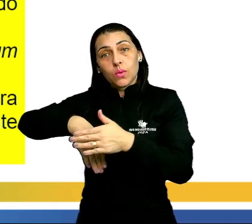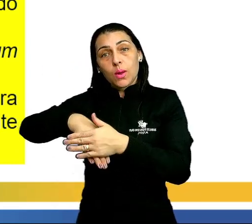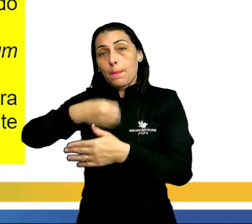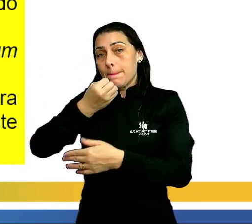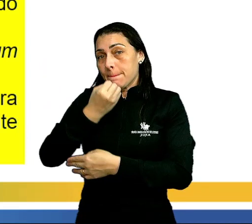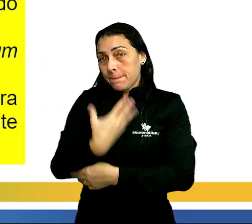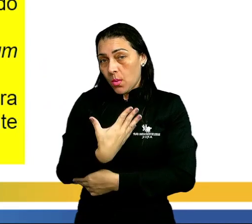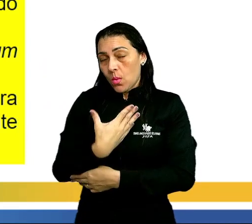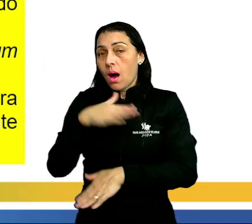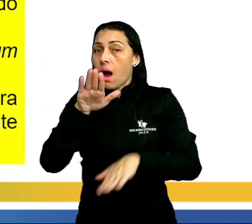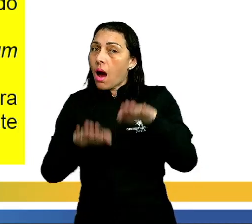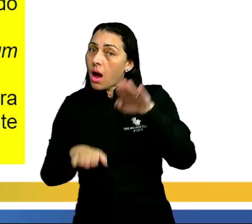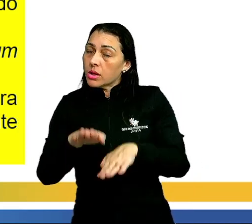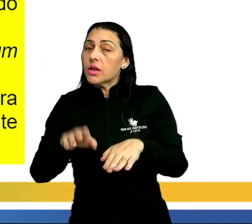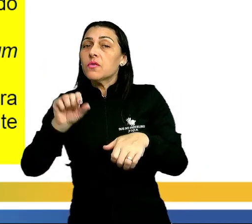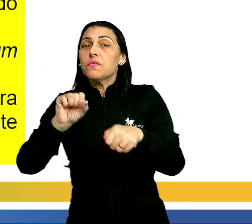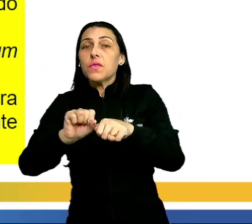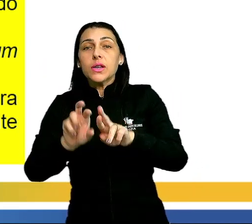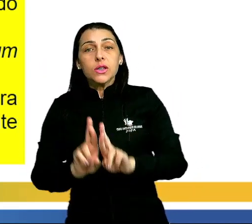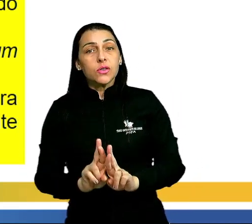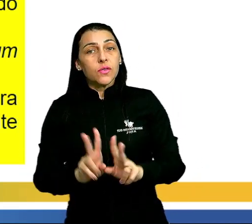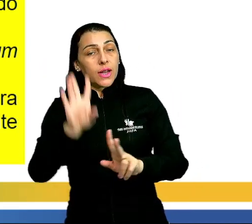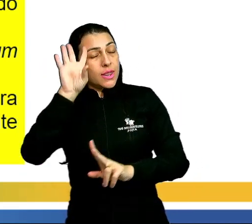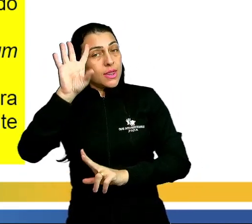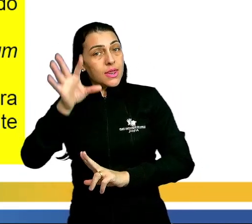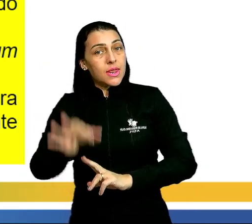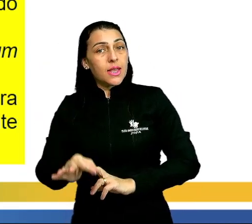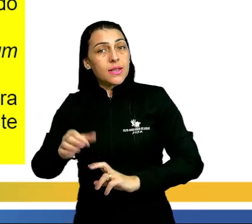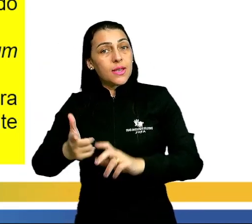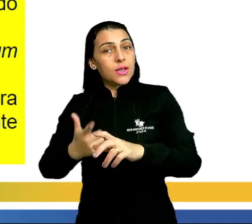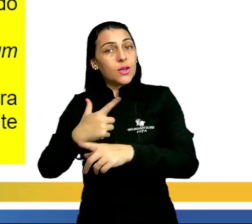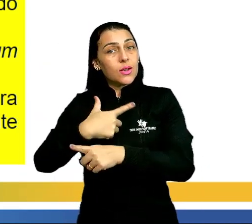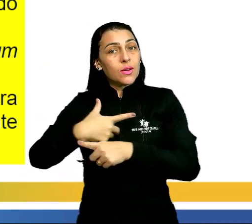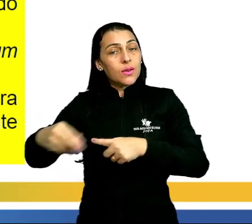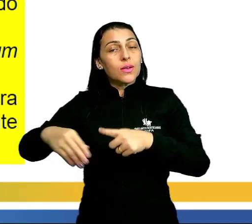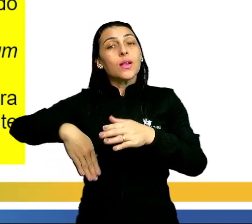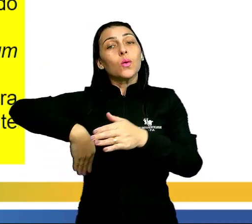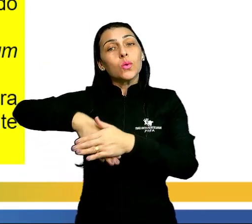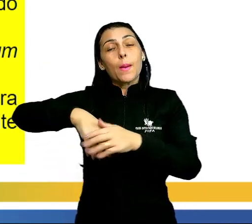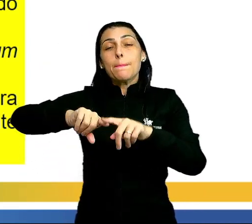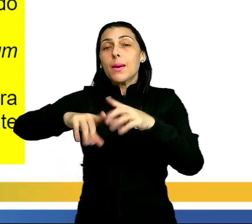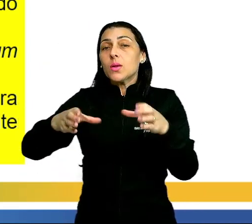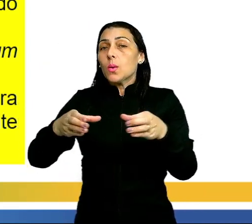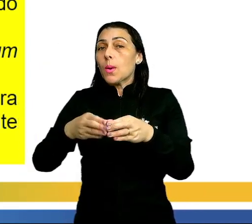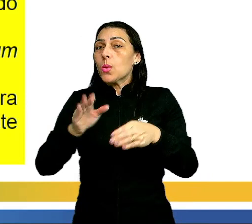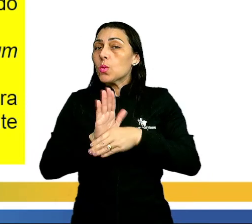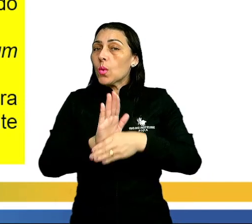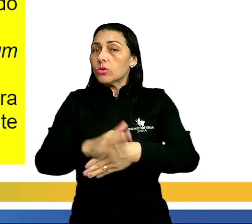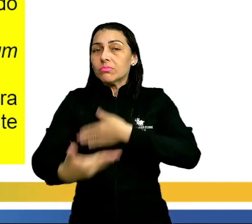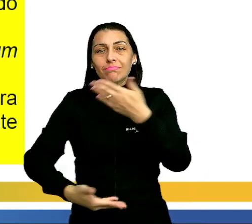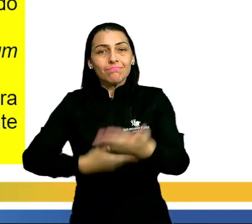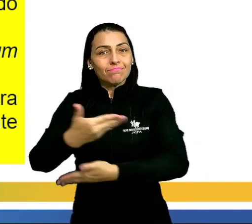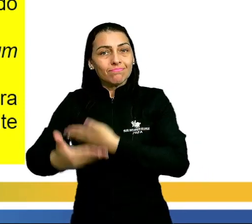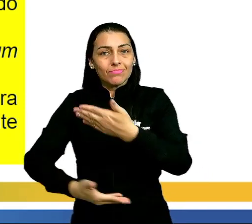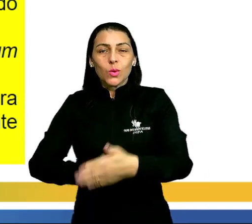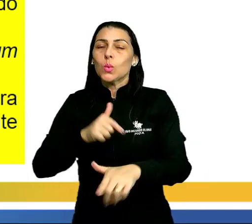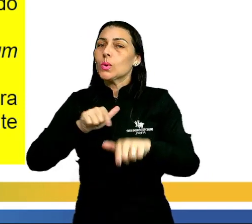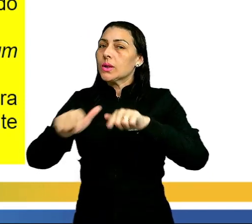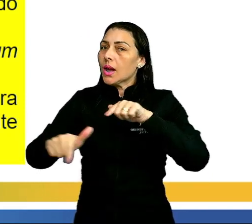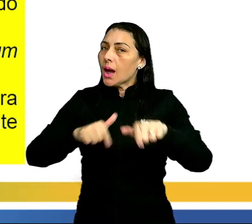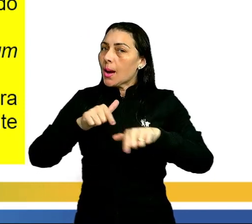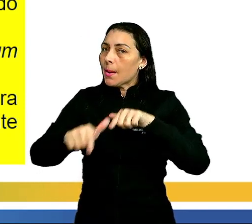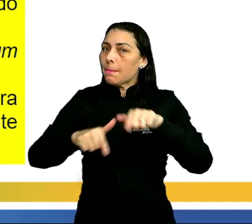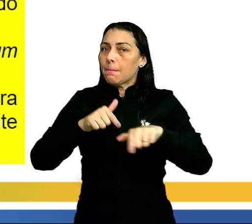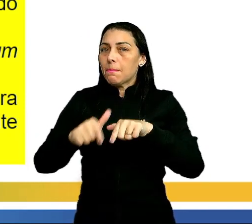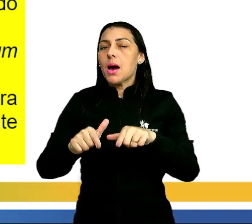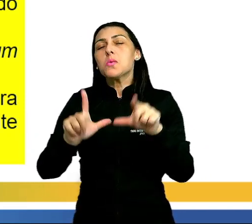bom, às vezes faz a diferença e decide uma partida. Mas se toda a equipe não colaborar, o seu trabalho vai